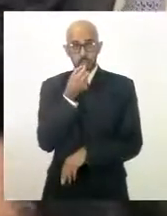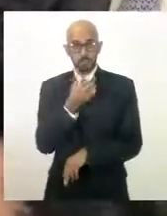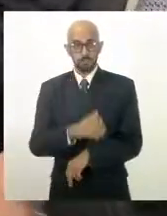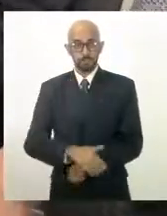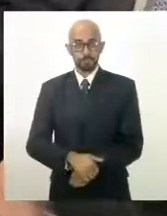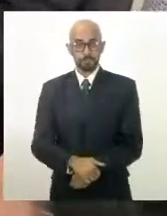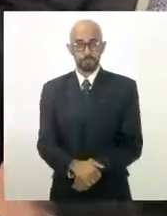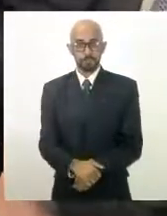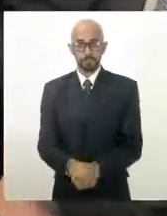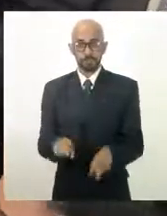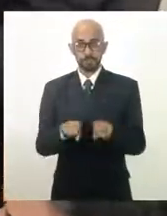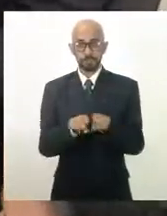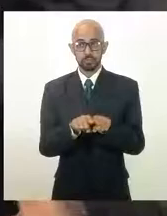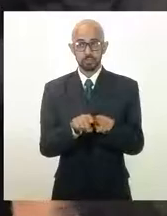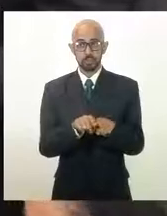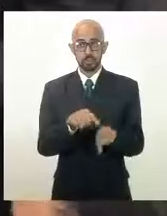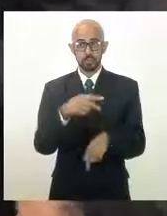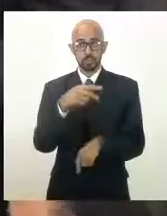o nosso Gutinho,